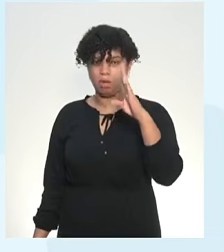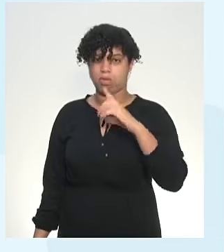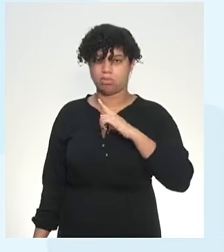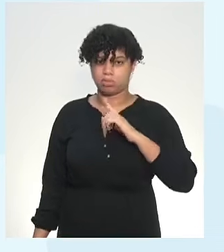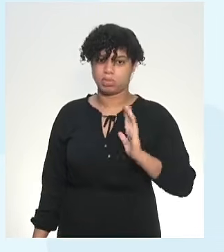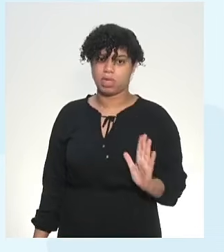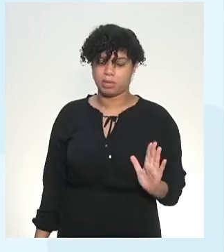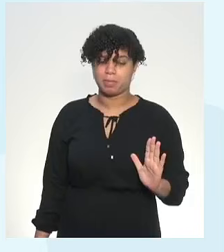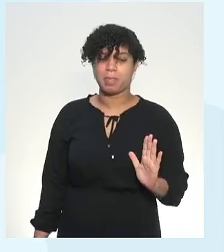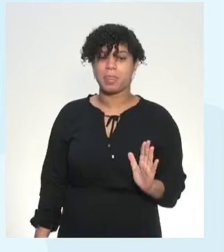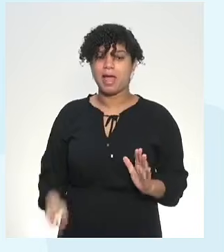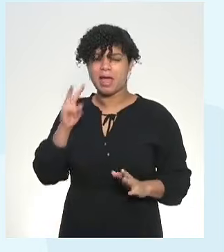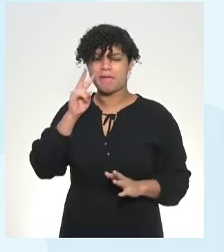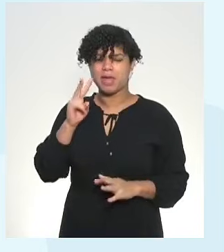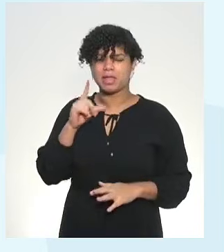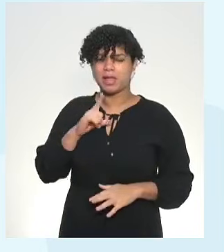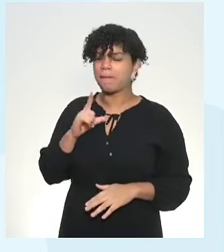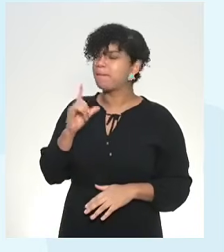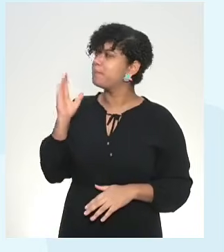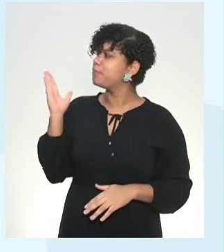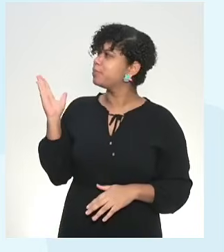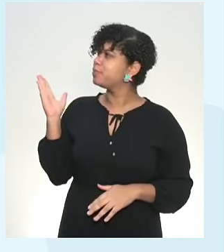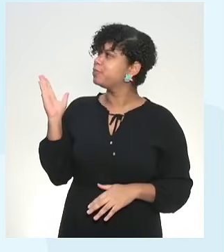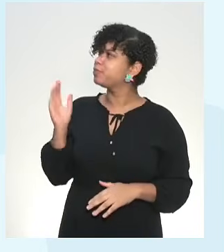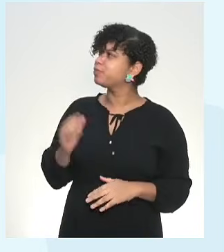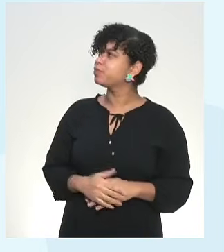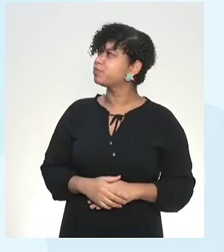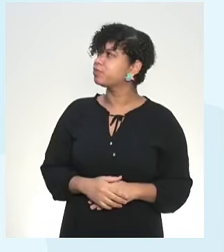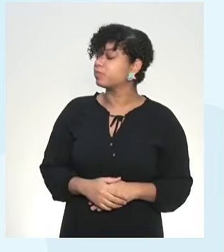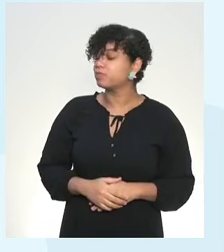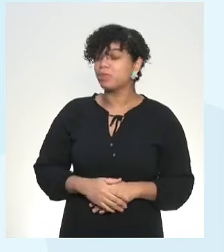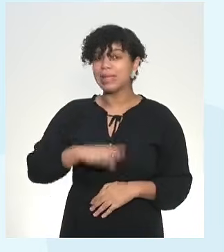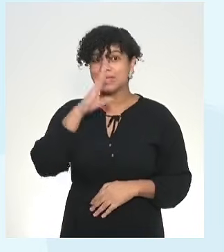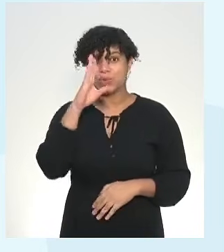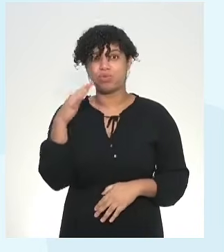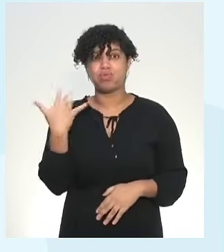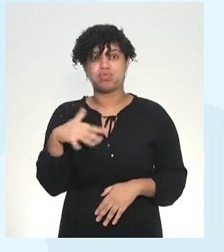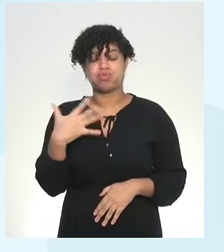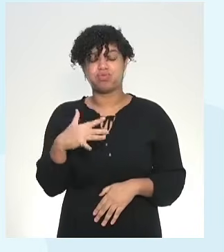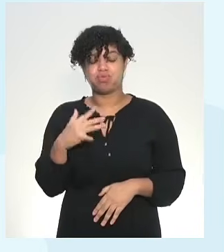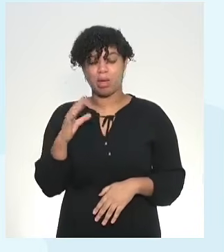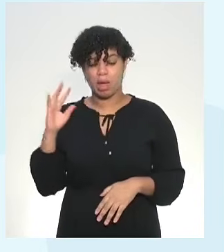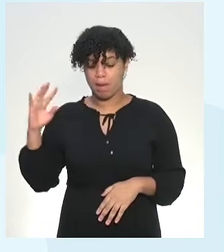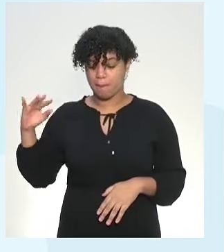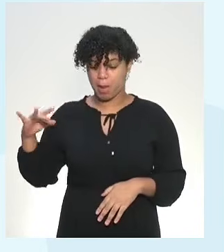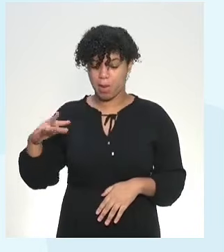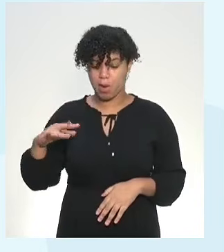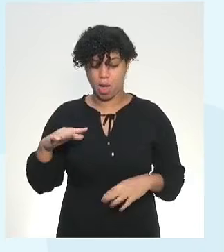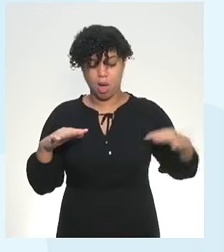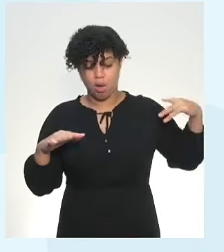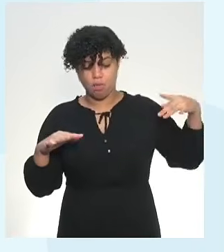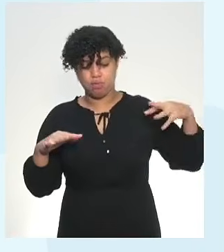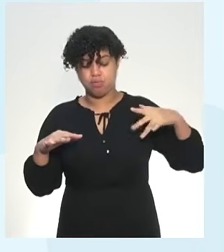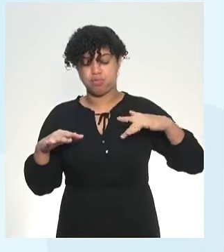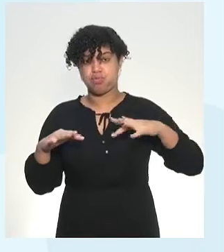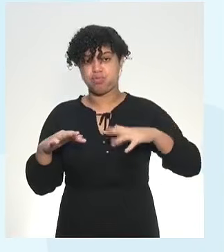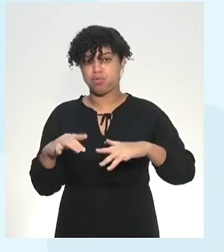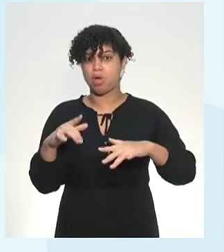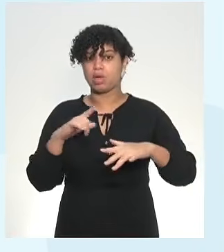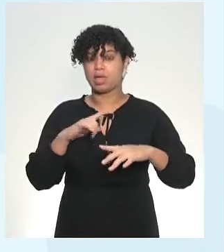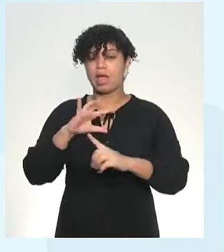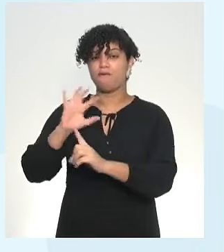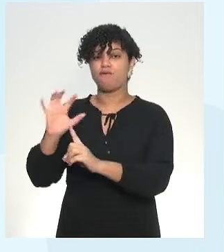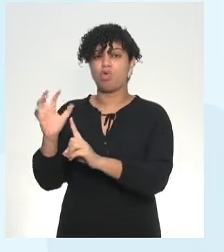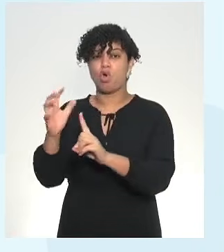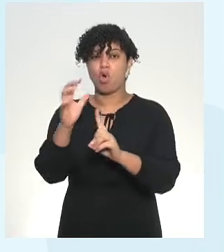vai, mostrando aqui no mapa, vocês vão ver que ela acaba se destacando, né, influenciando todas as regiões do